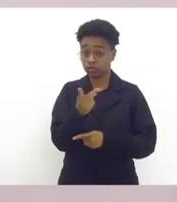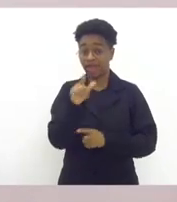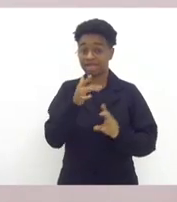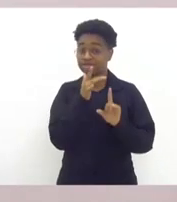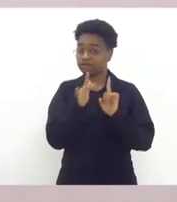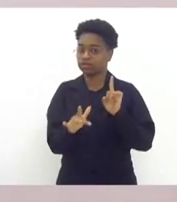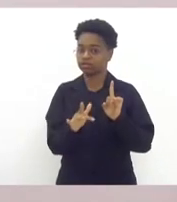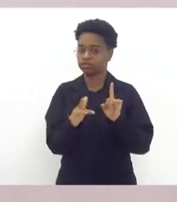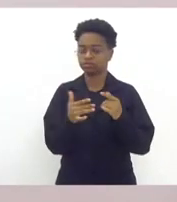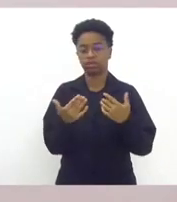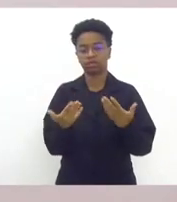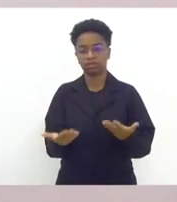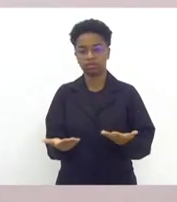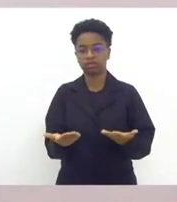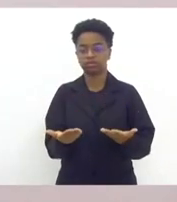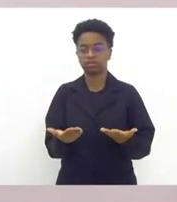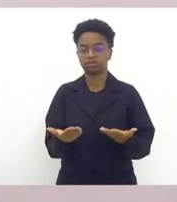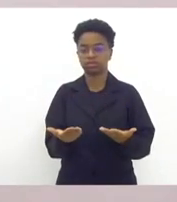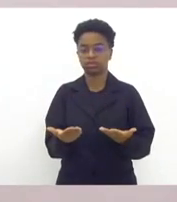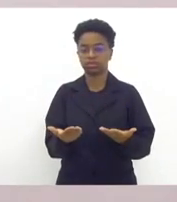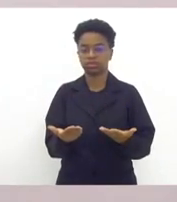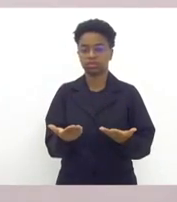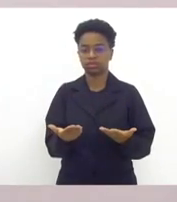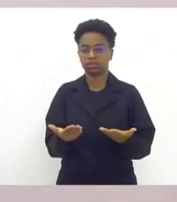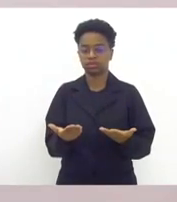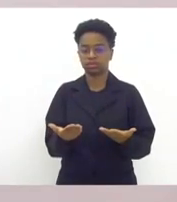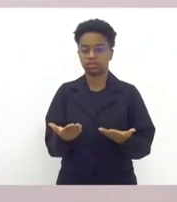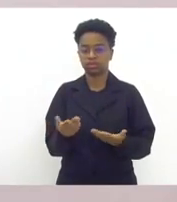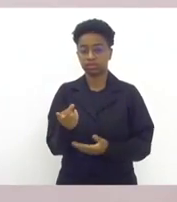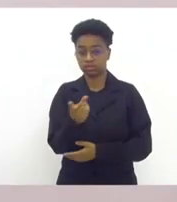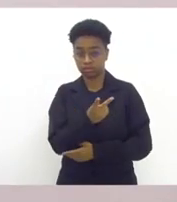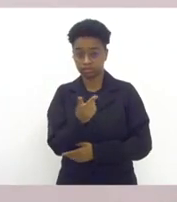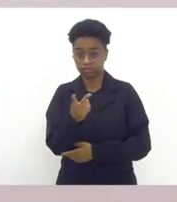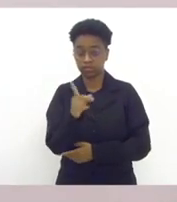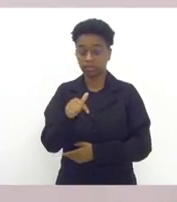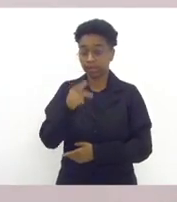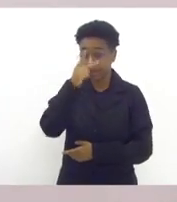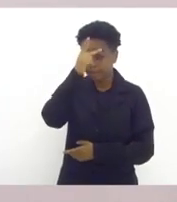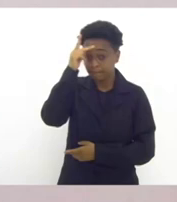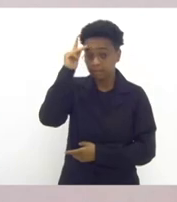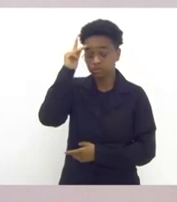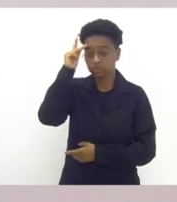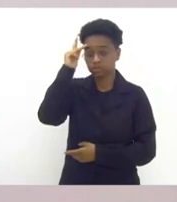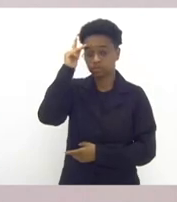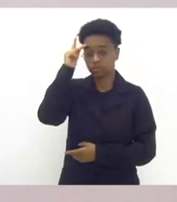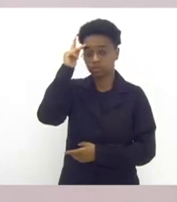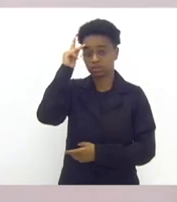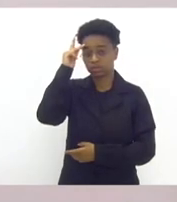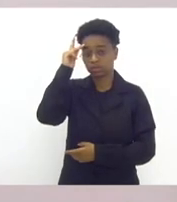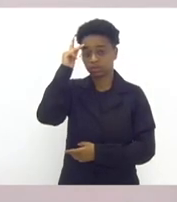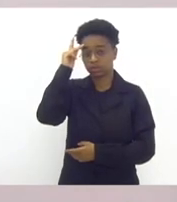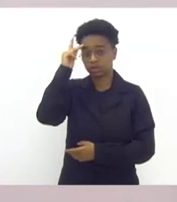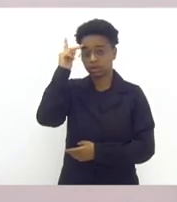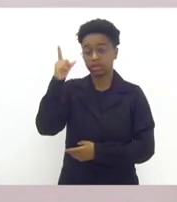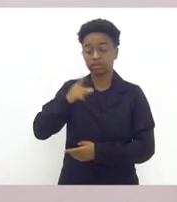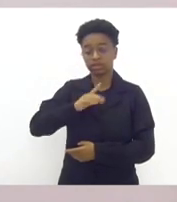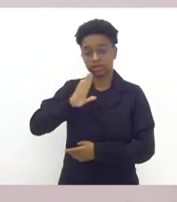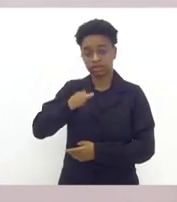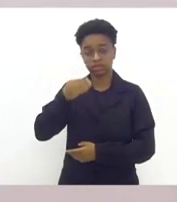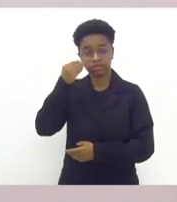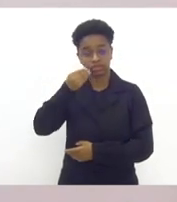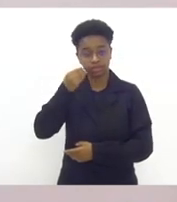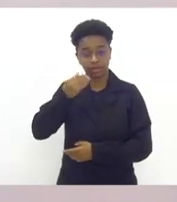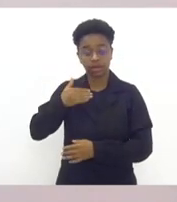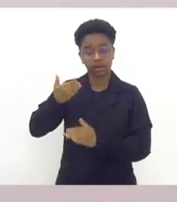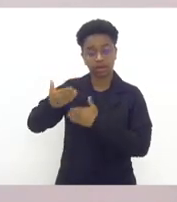vitimados. Então, vocês são pessoas que têm, diante da experiência vivida,